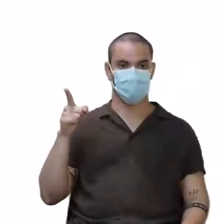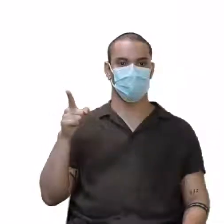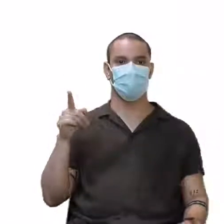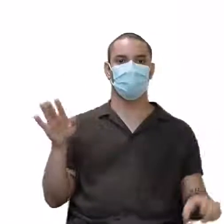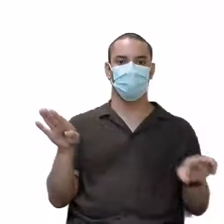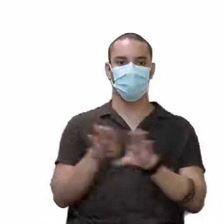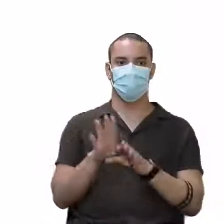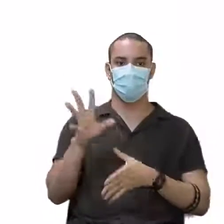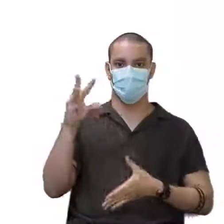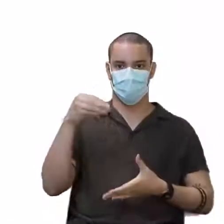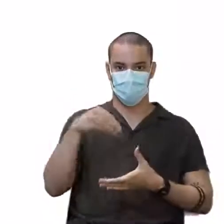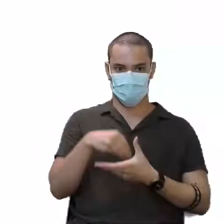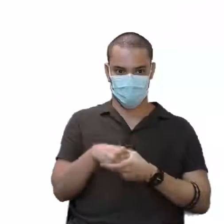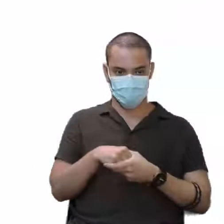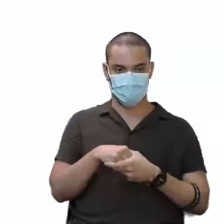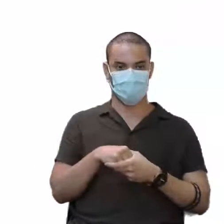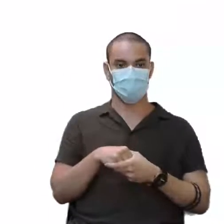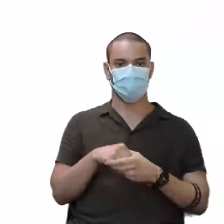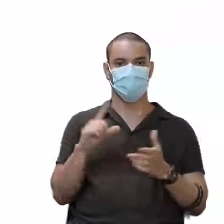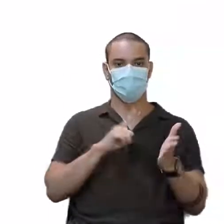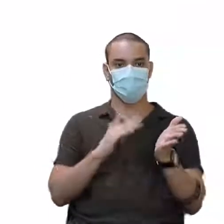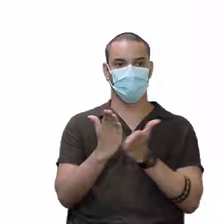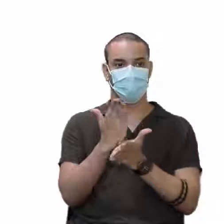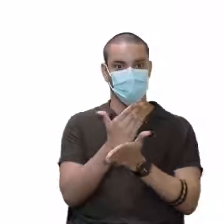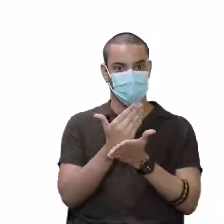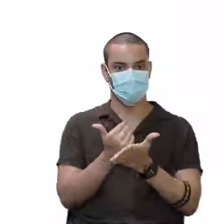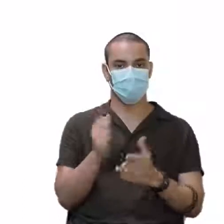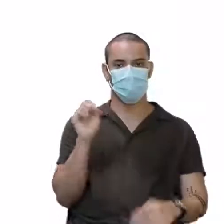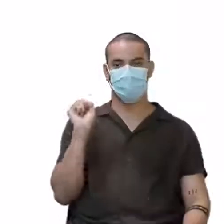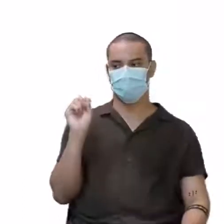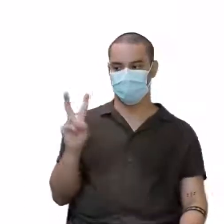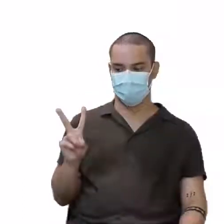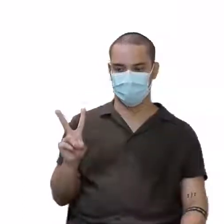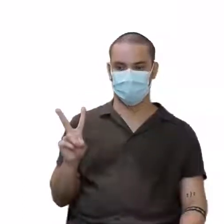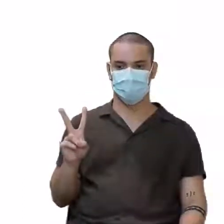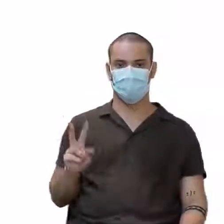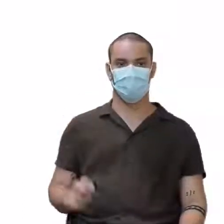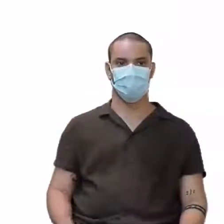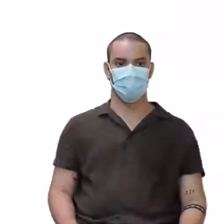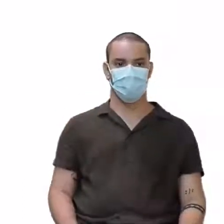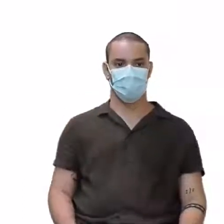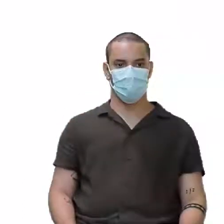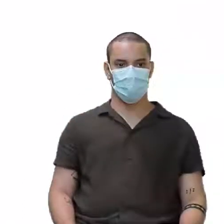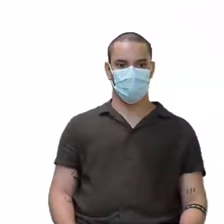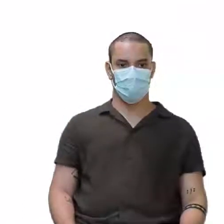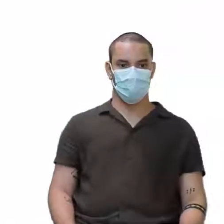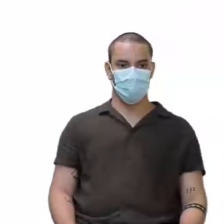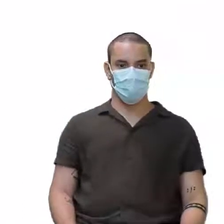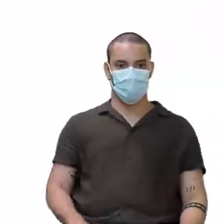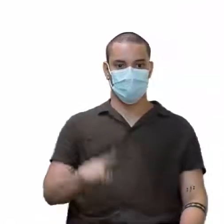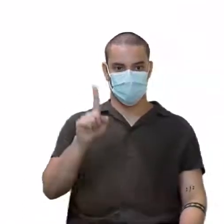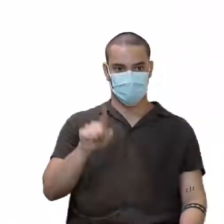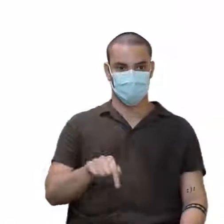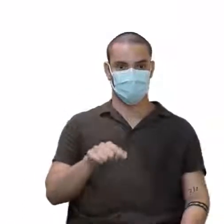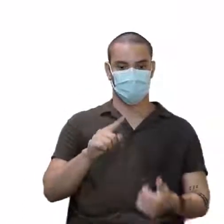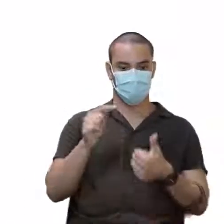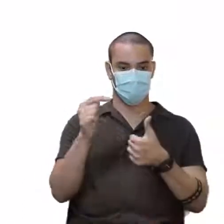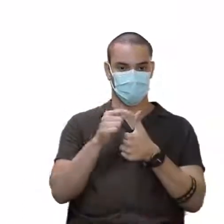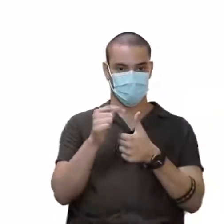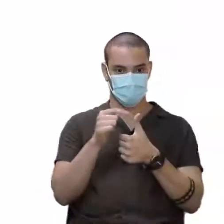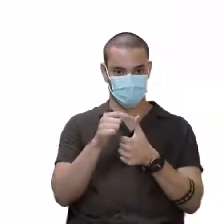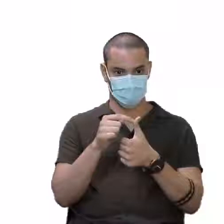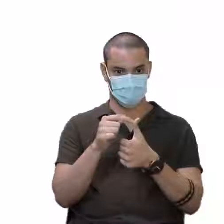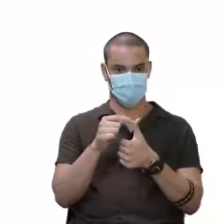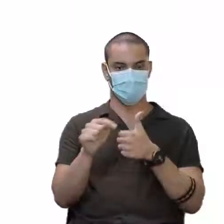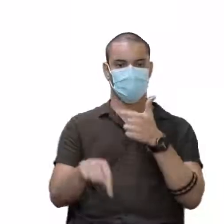autogênica interna, ela vai dividir-se em 2 tipos, tá? Que é a sucessão primária